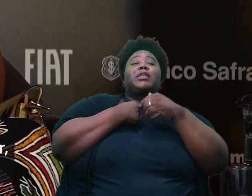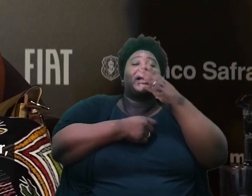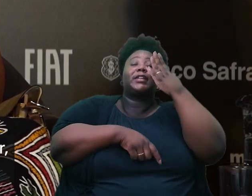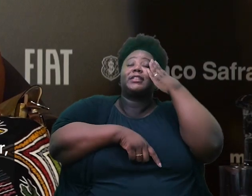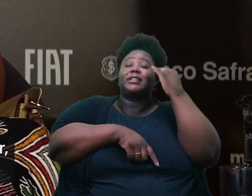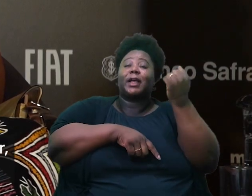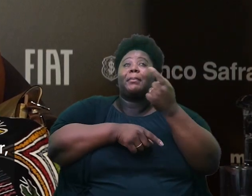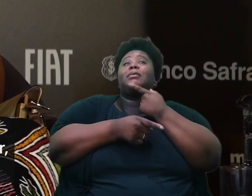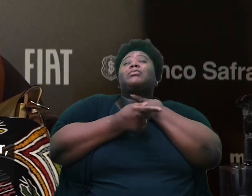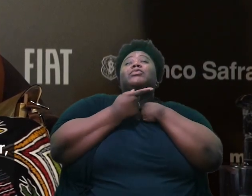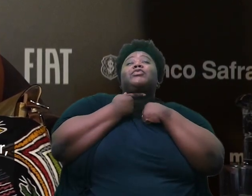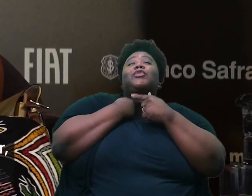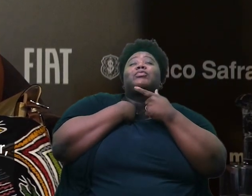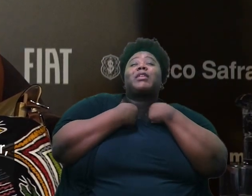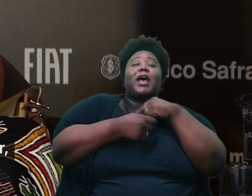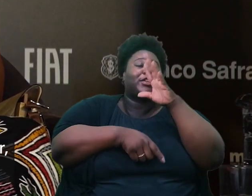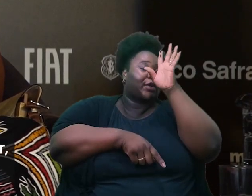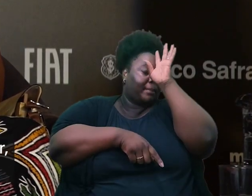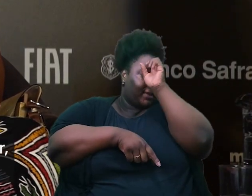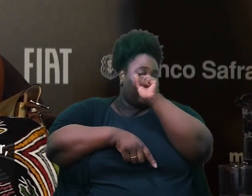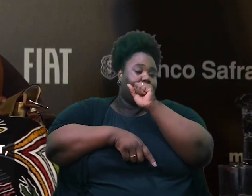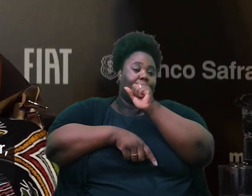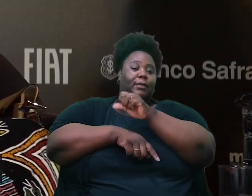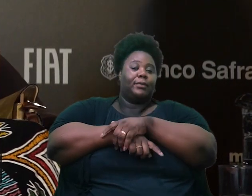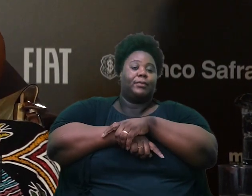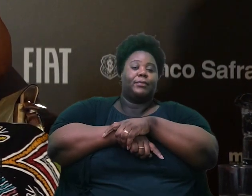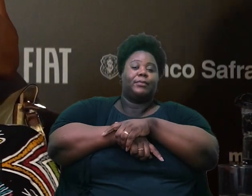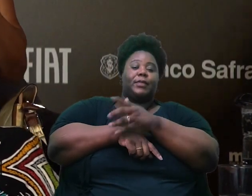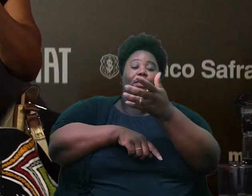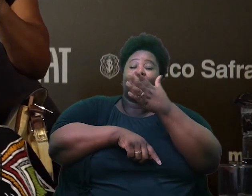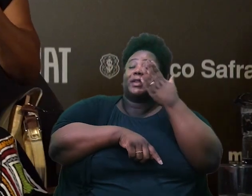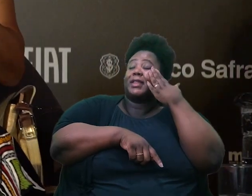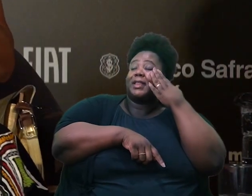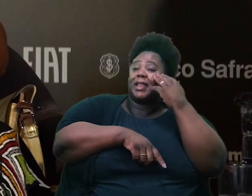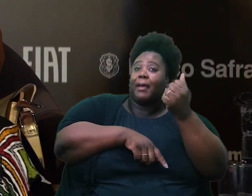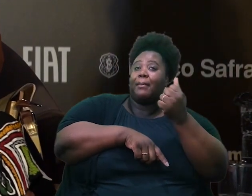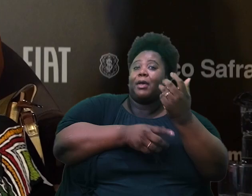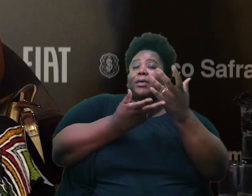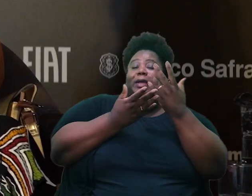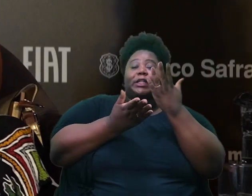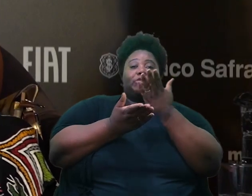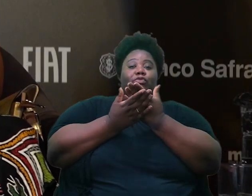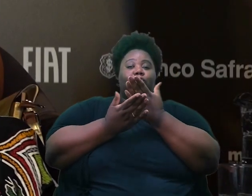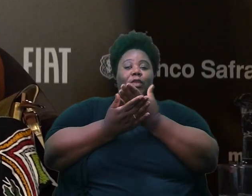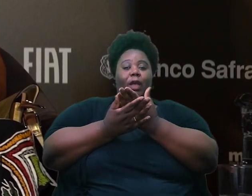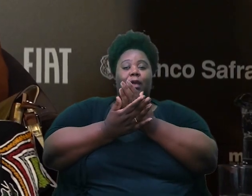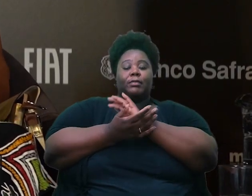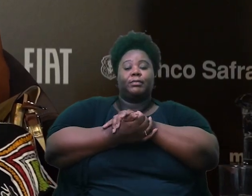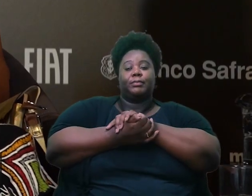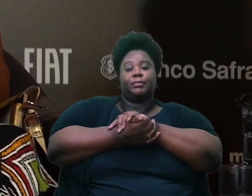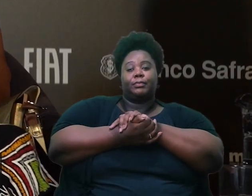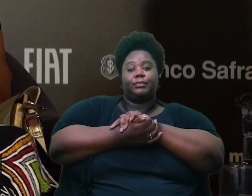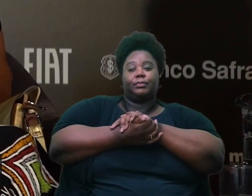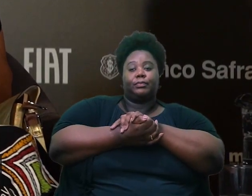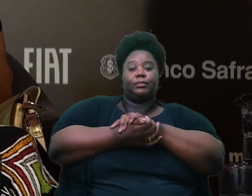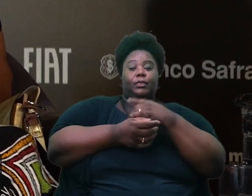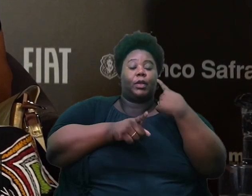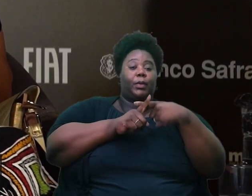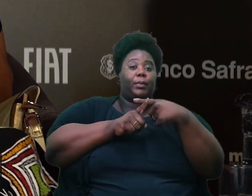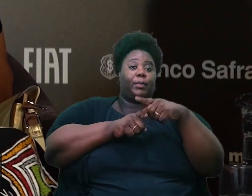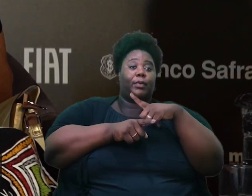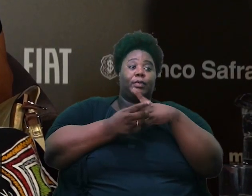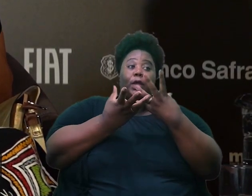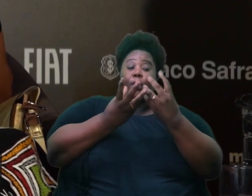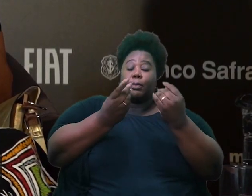muito desejo de saber, uma curiosidade imensa pelo saber. O que eu tenho muito